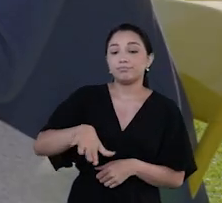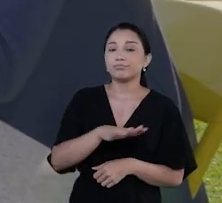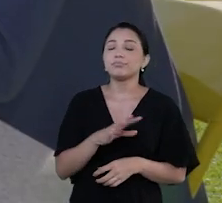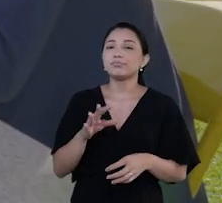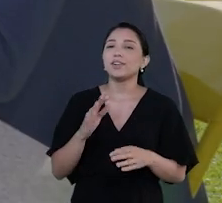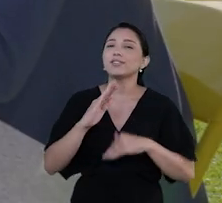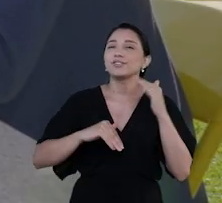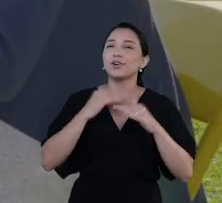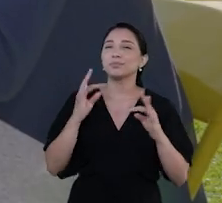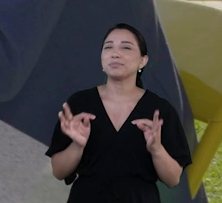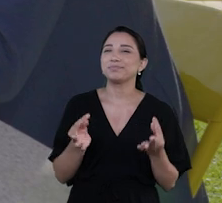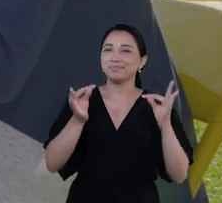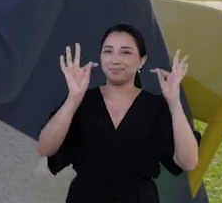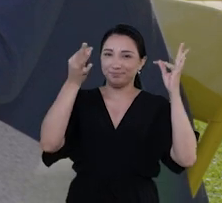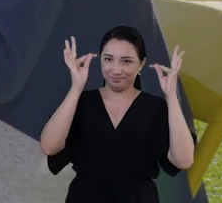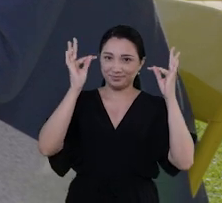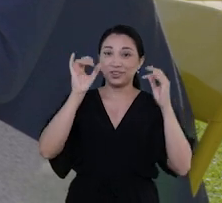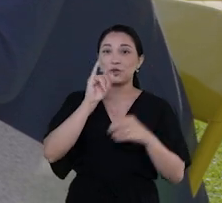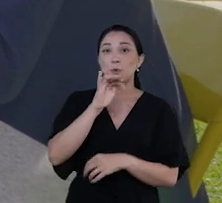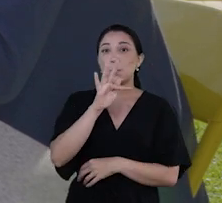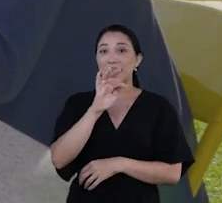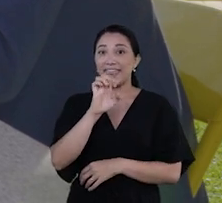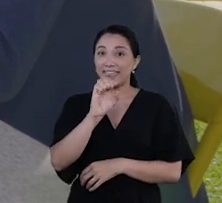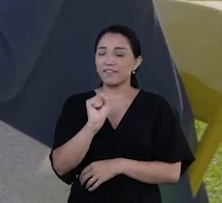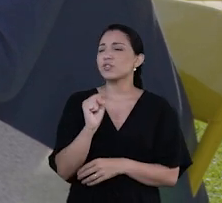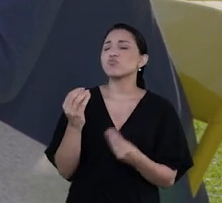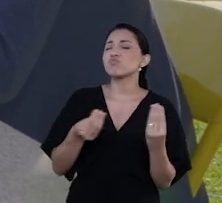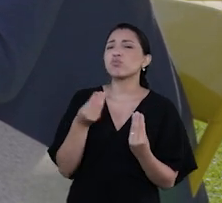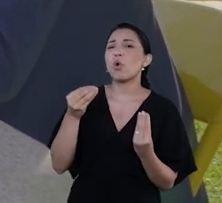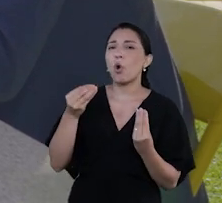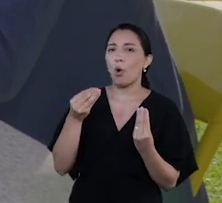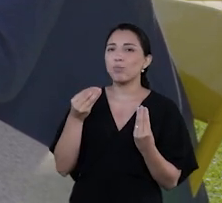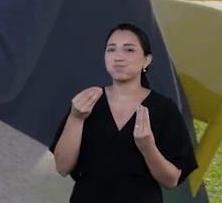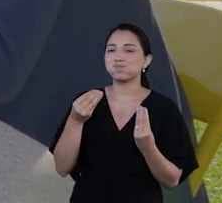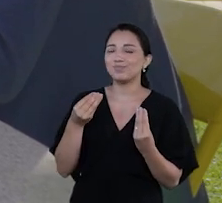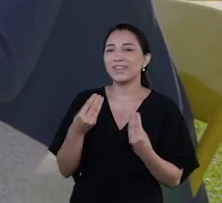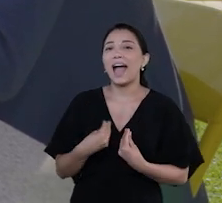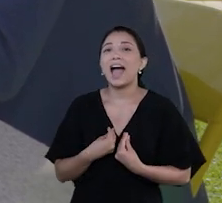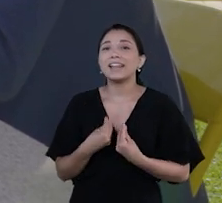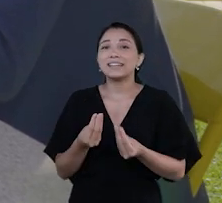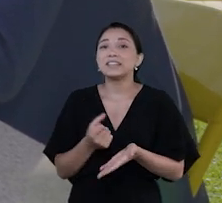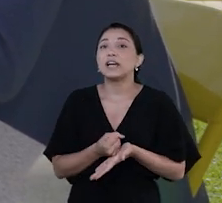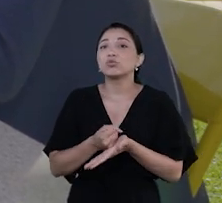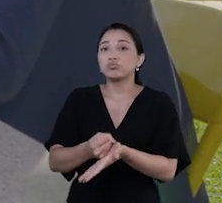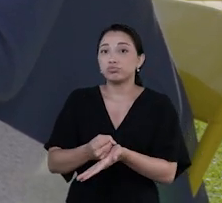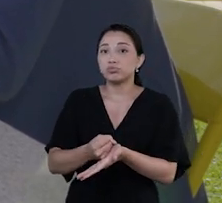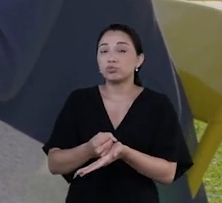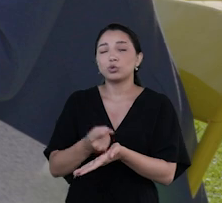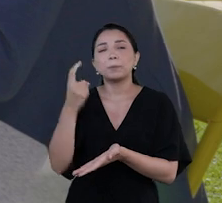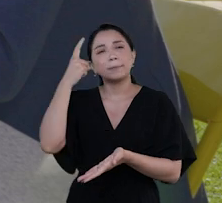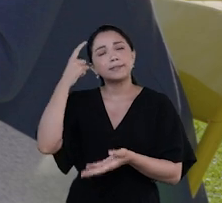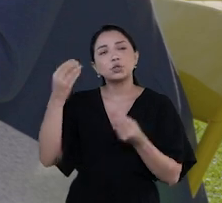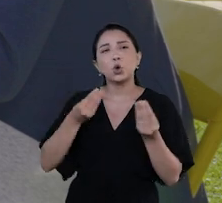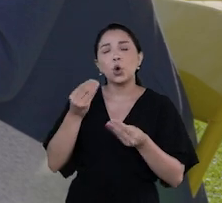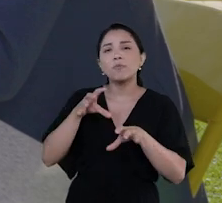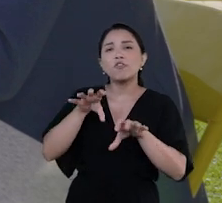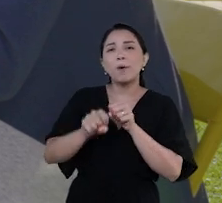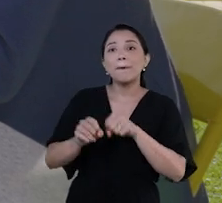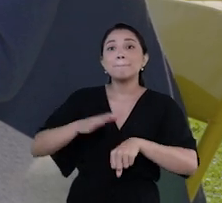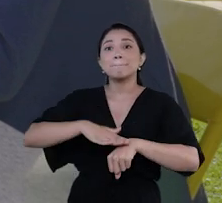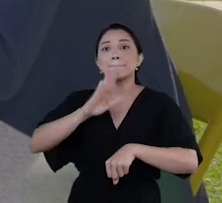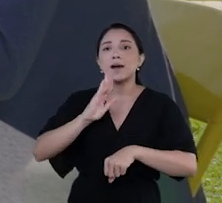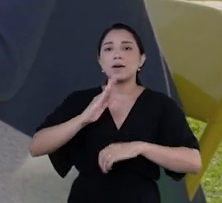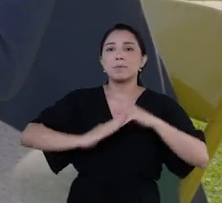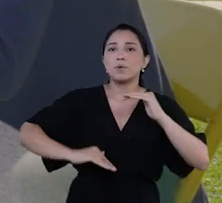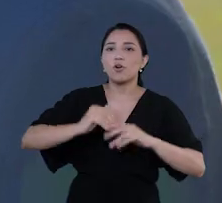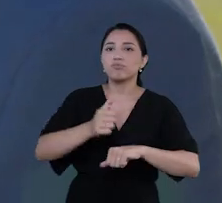Tecnologia do ifs vem contribuindo e pensando metodologias para formar mais profissionais eh para serem absolvidos por